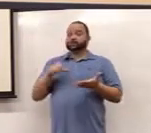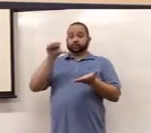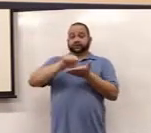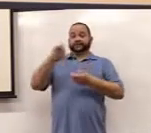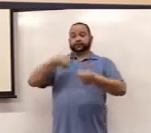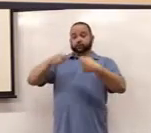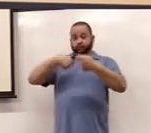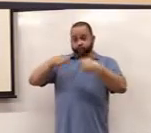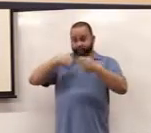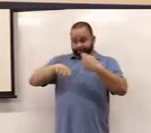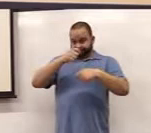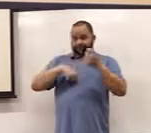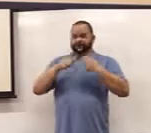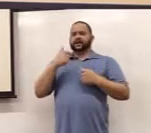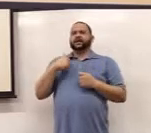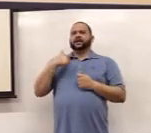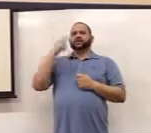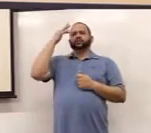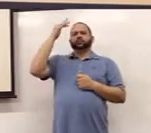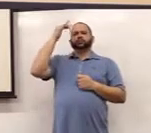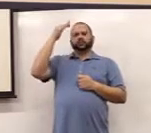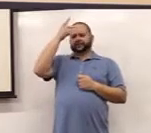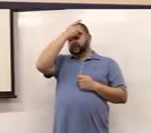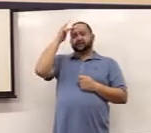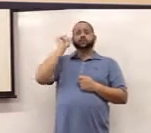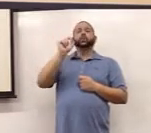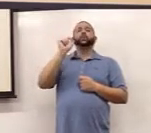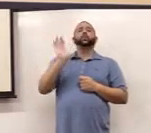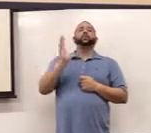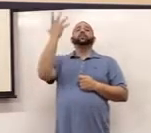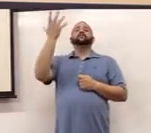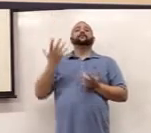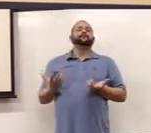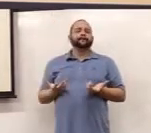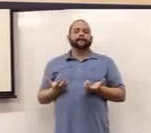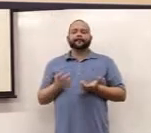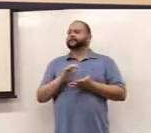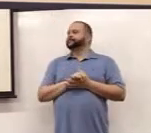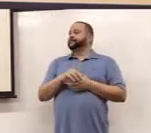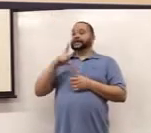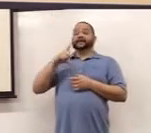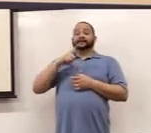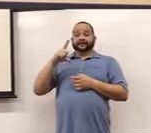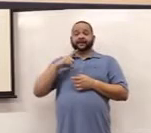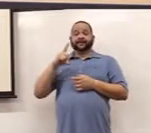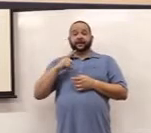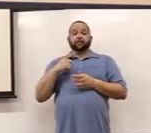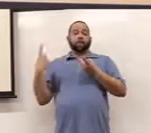comercial. E na cabeça das pessoas, o que estava acontecendo era... Teve a Revolução